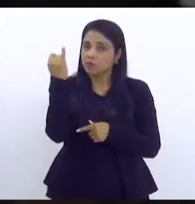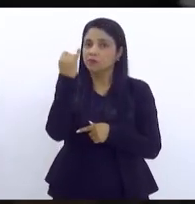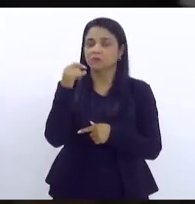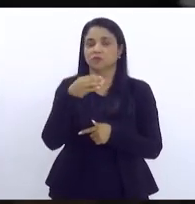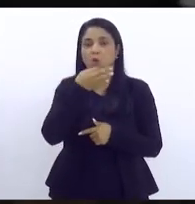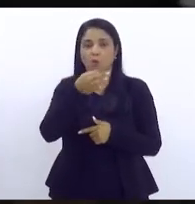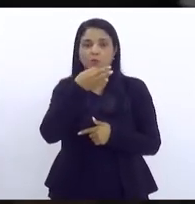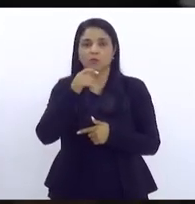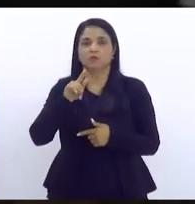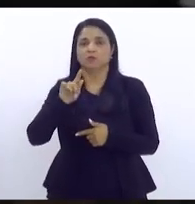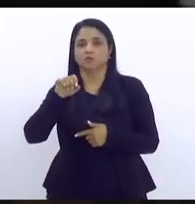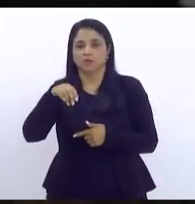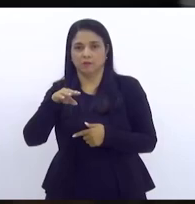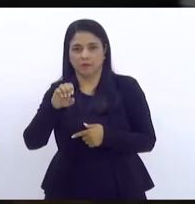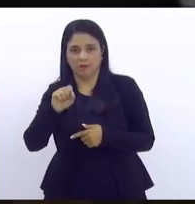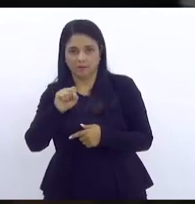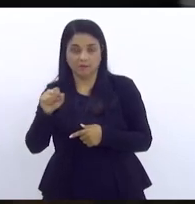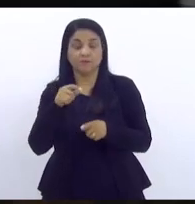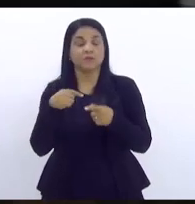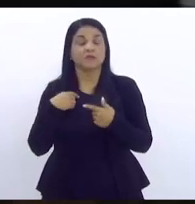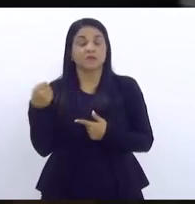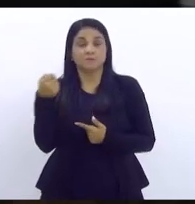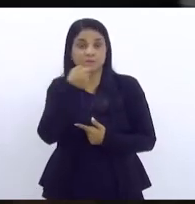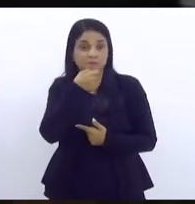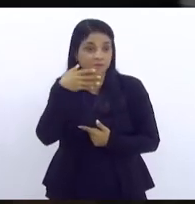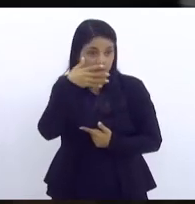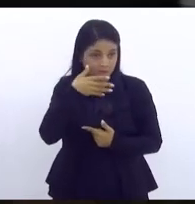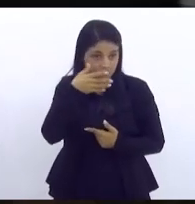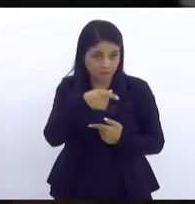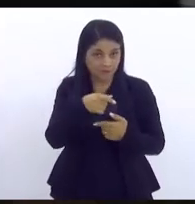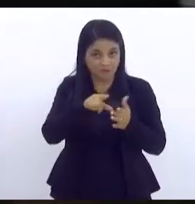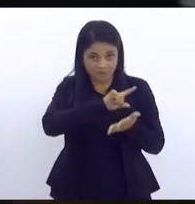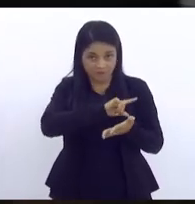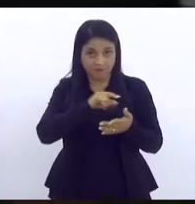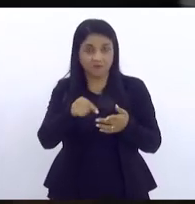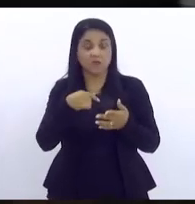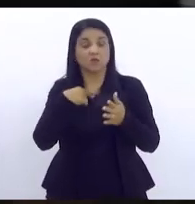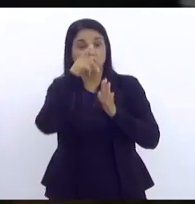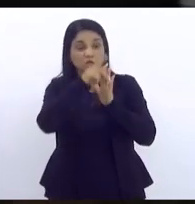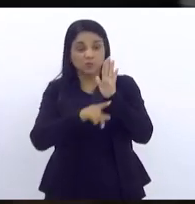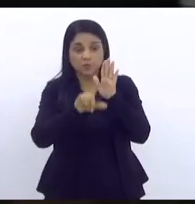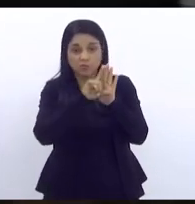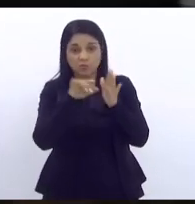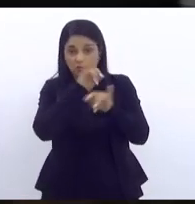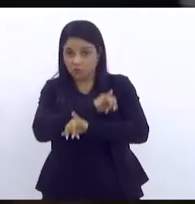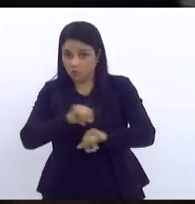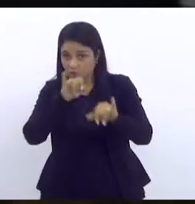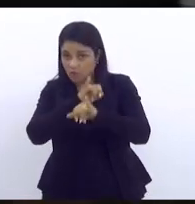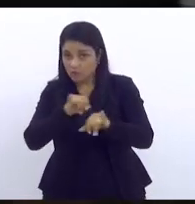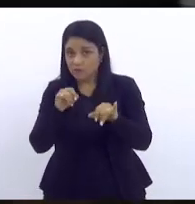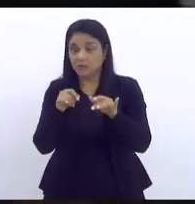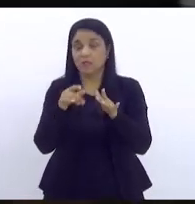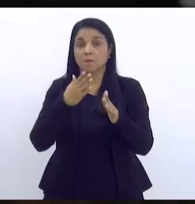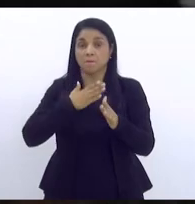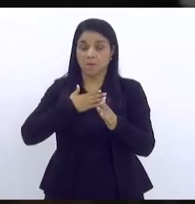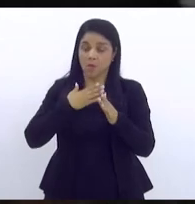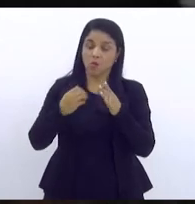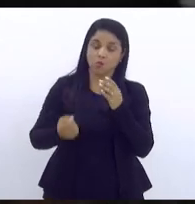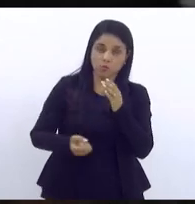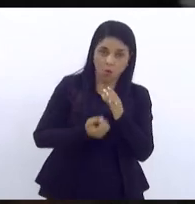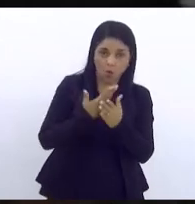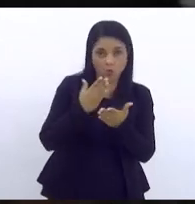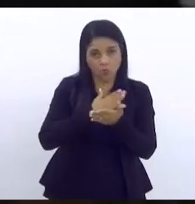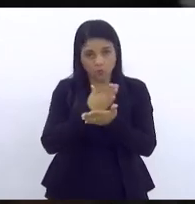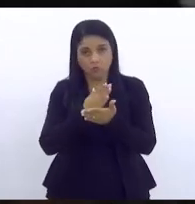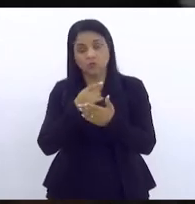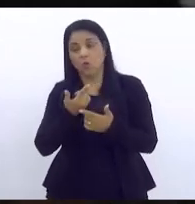fim Robson só antes de lhe passar a palavra falar que todos esses projetos de lei que eu tô anunciando aqui alguns de minha autoria outros de